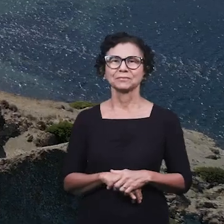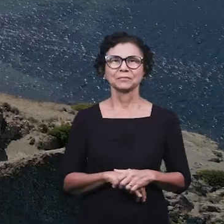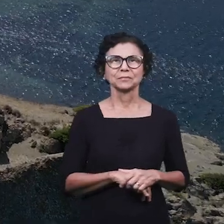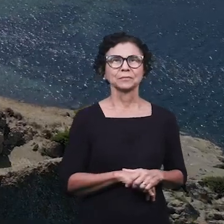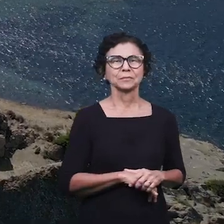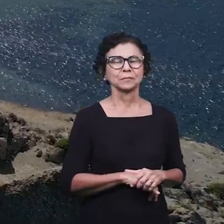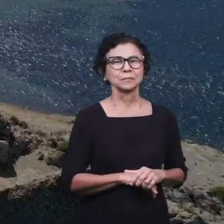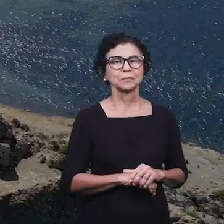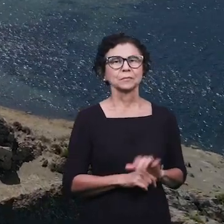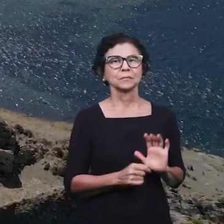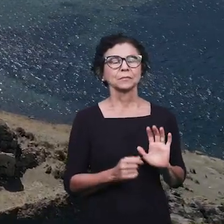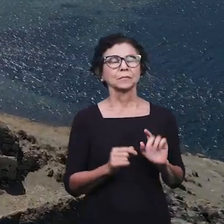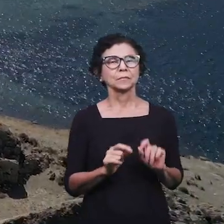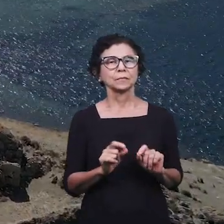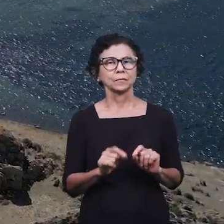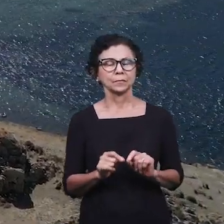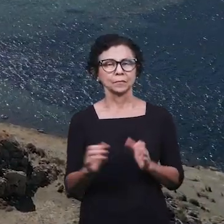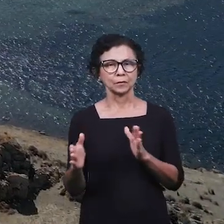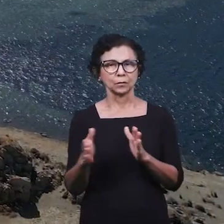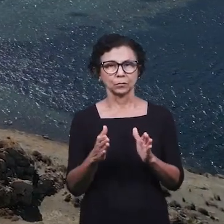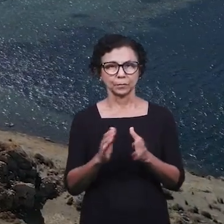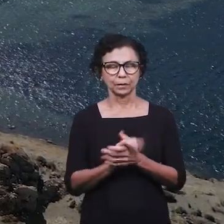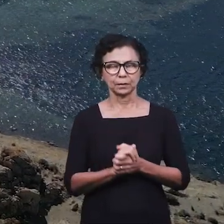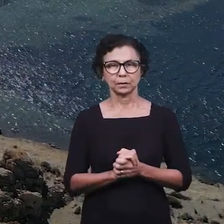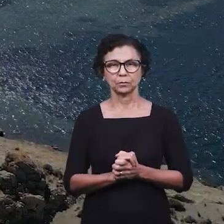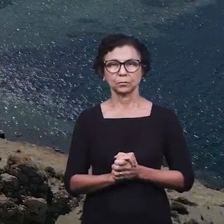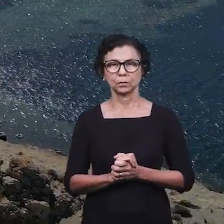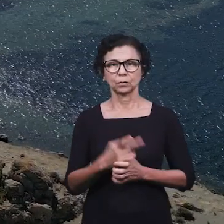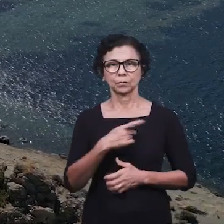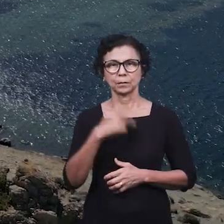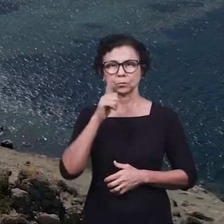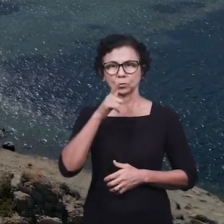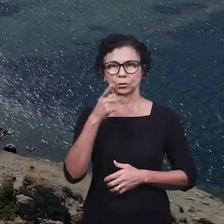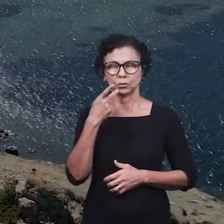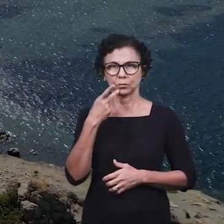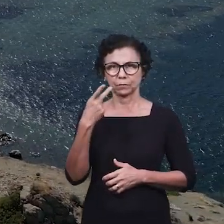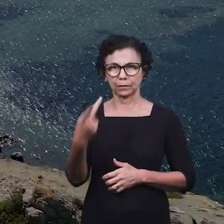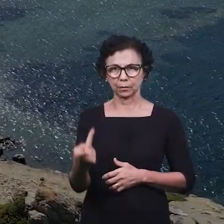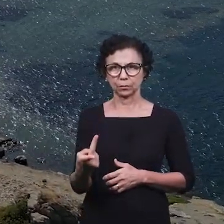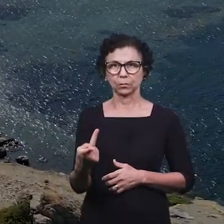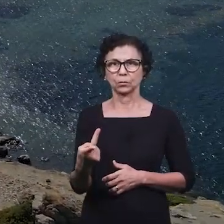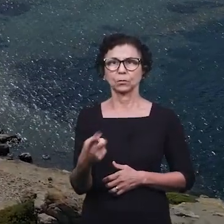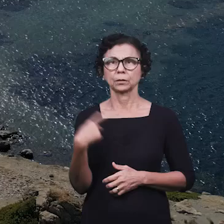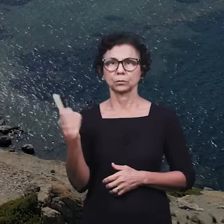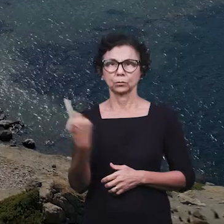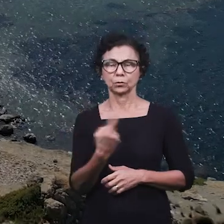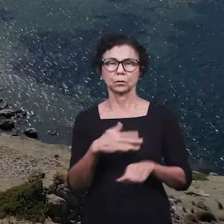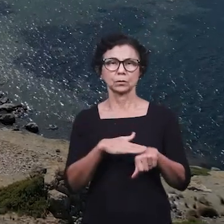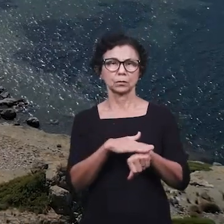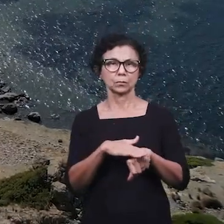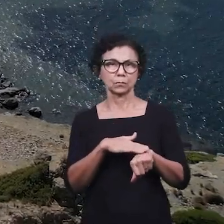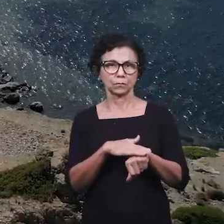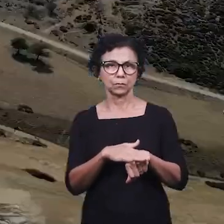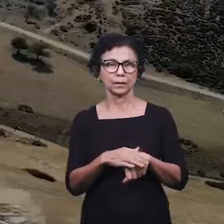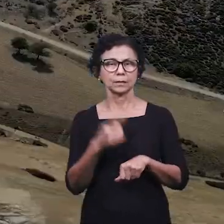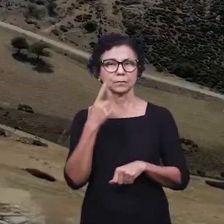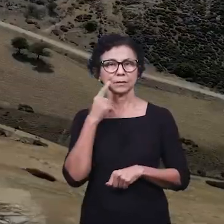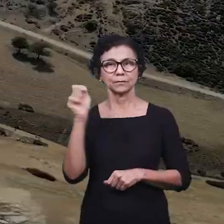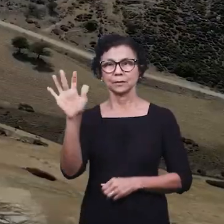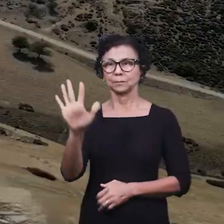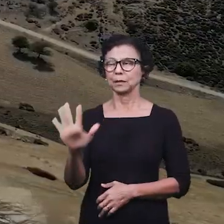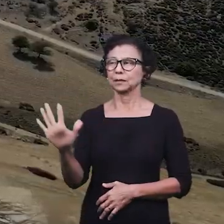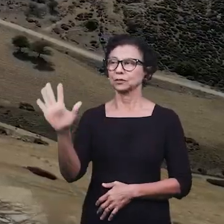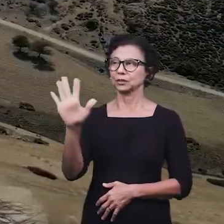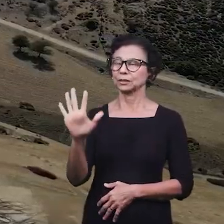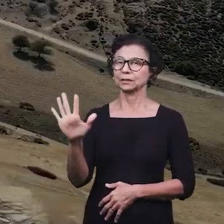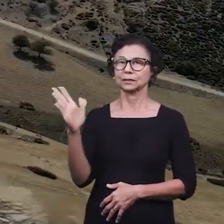nos assistindo, olha só. Durante a palavra do pastor Gideuti, durante a nossa conversa aqui, você vai estar vendo